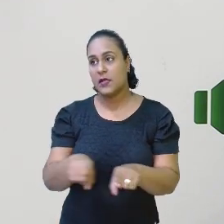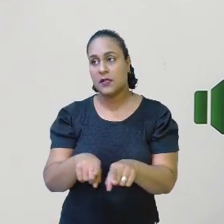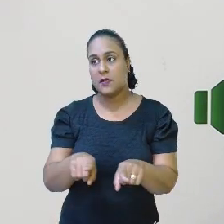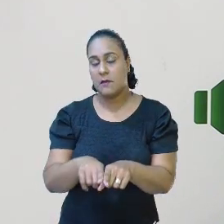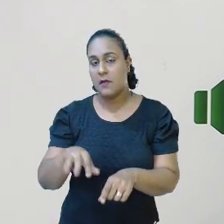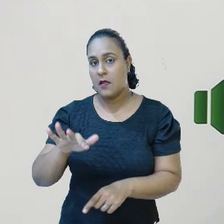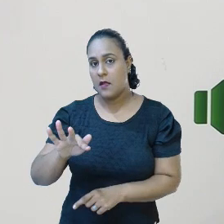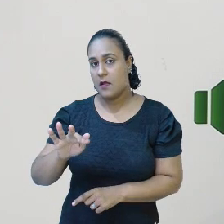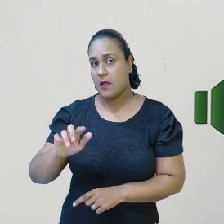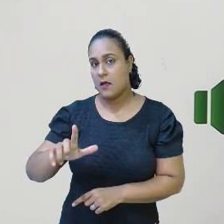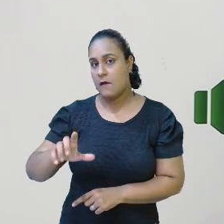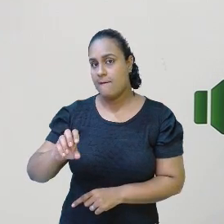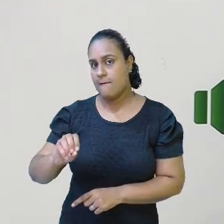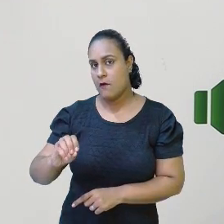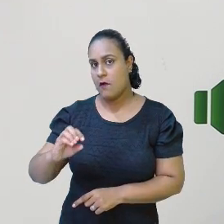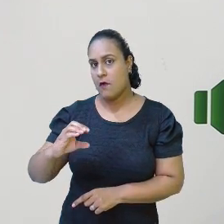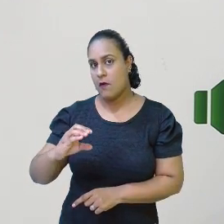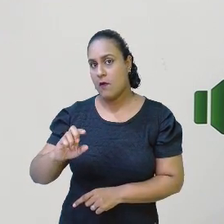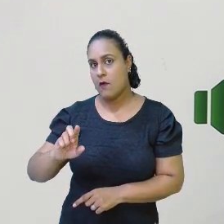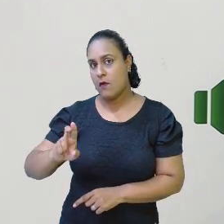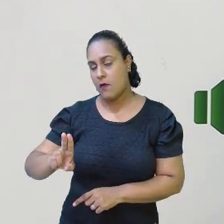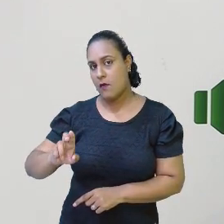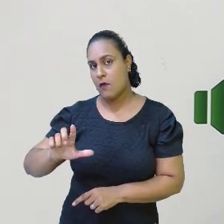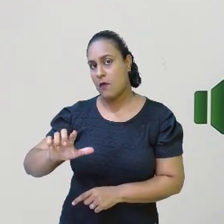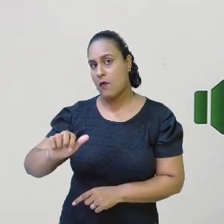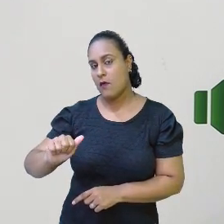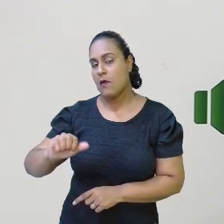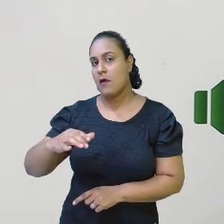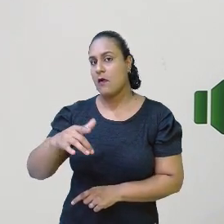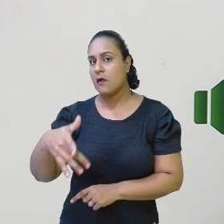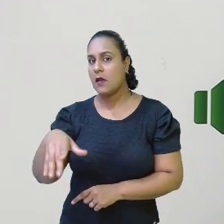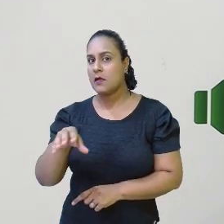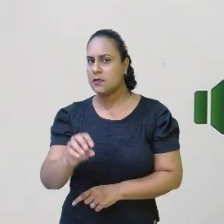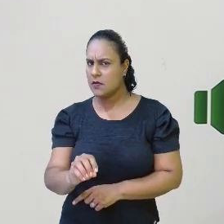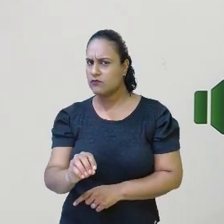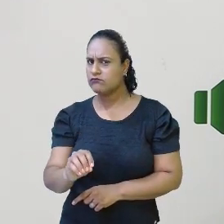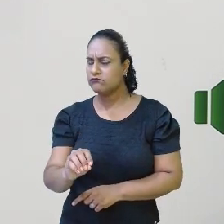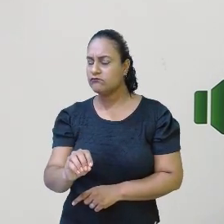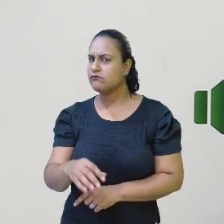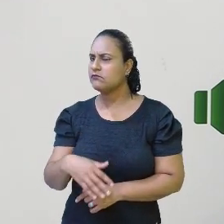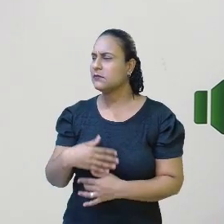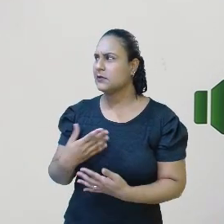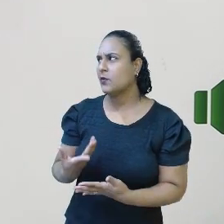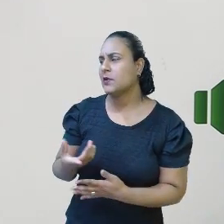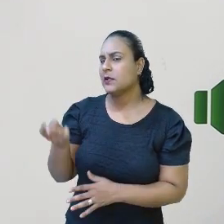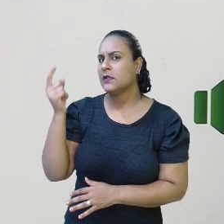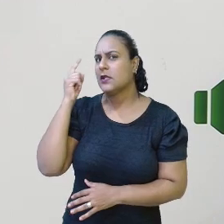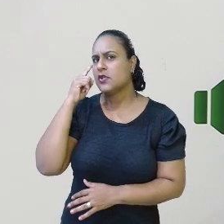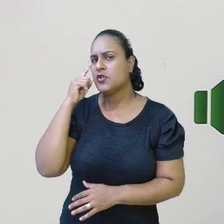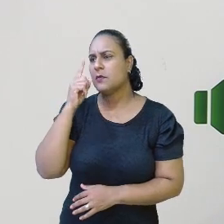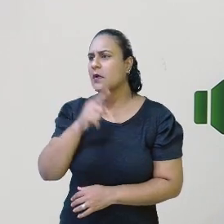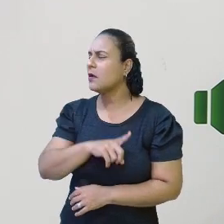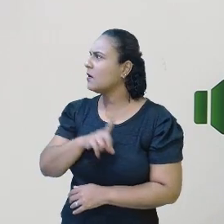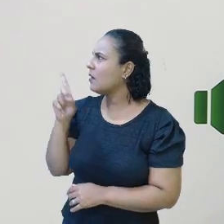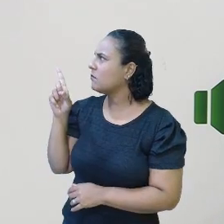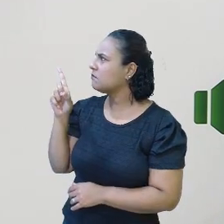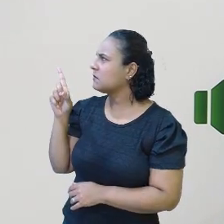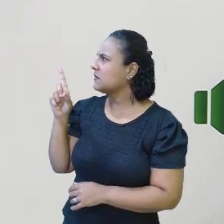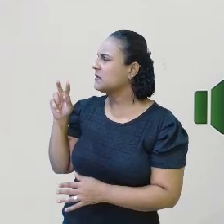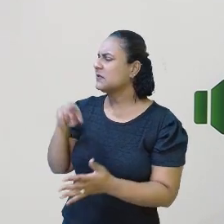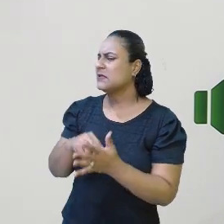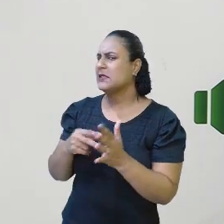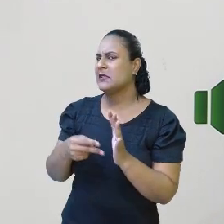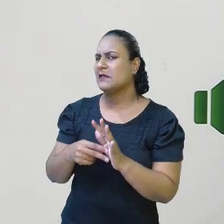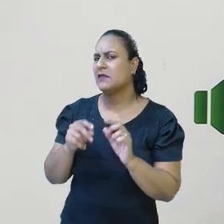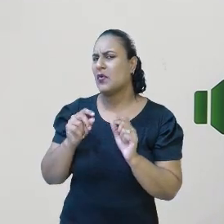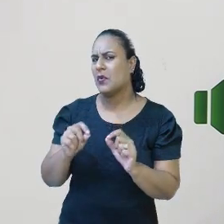floculação. Pois é. E aí esses nomes já dizem alguma coisa. Quando a gente pensa em coagular, o que seria